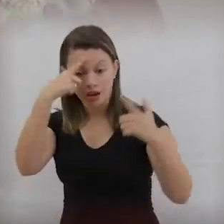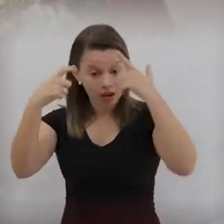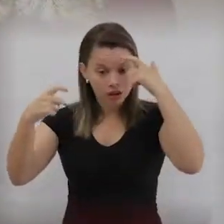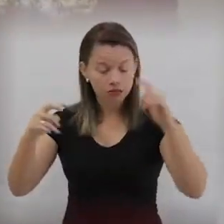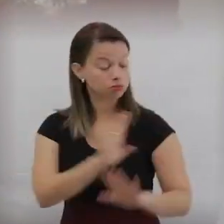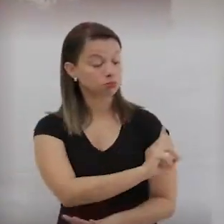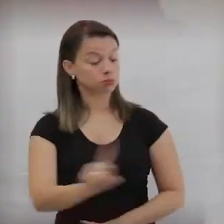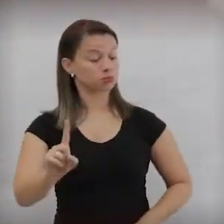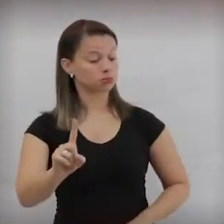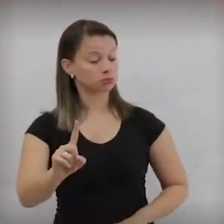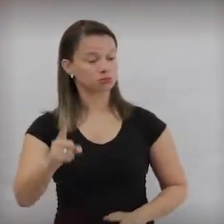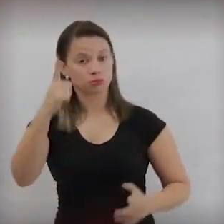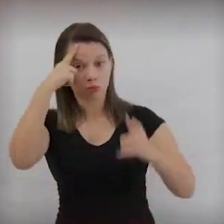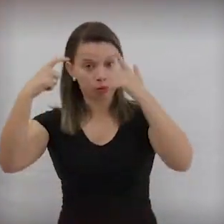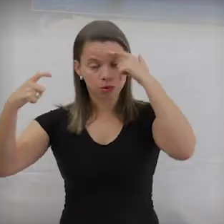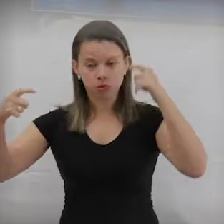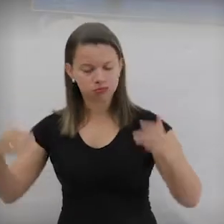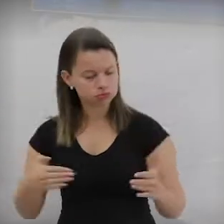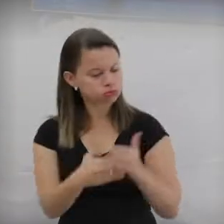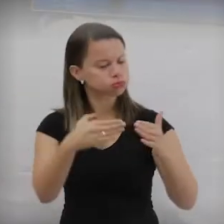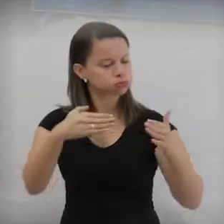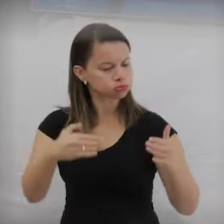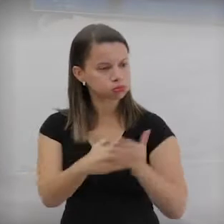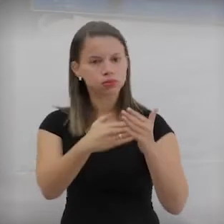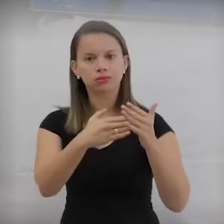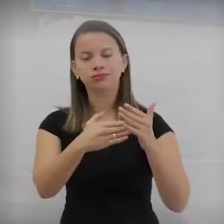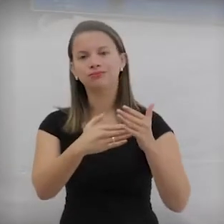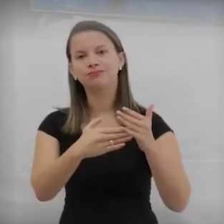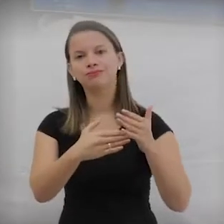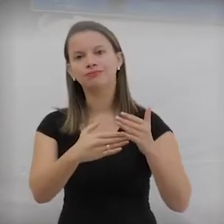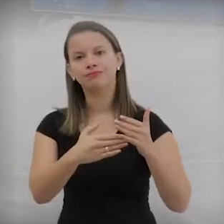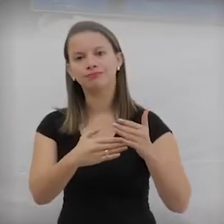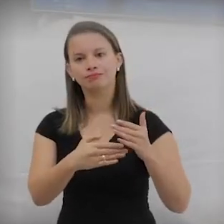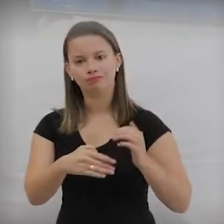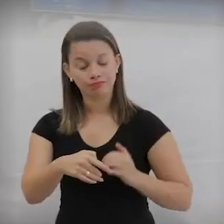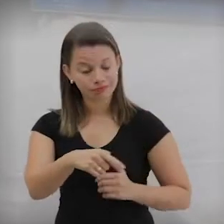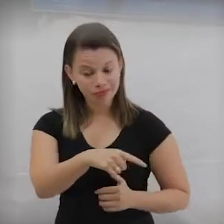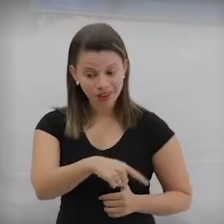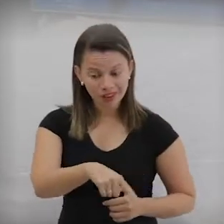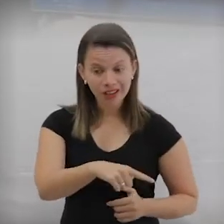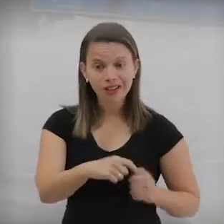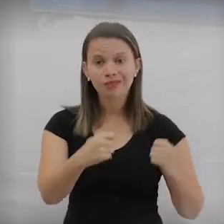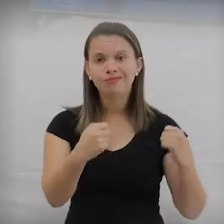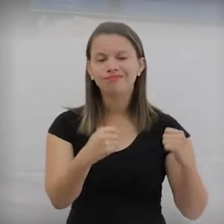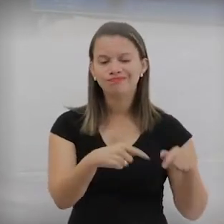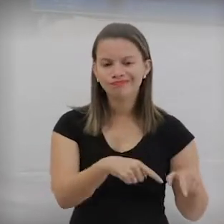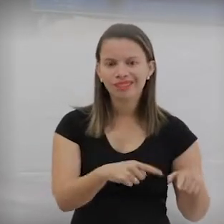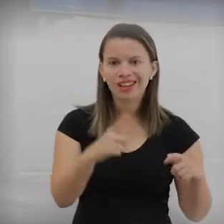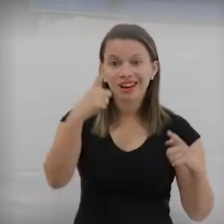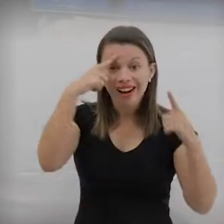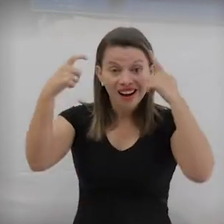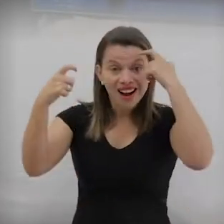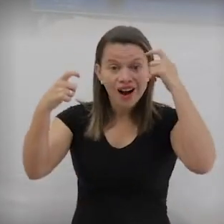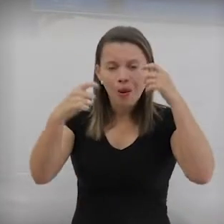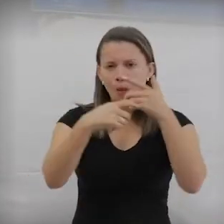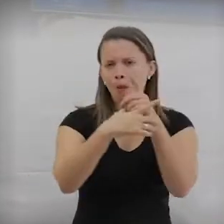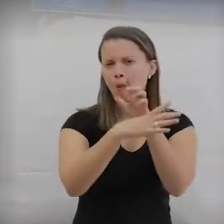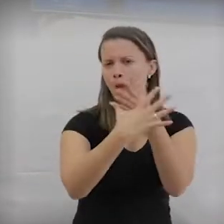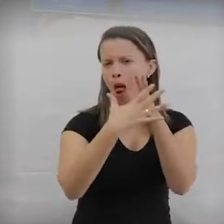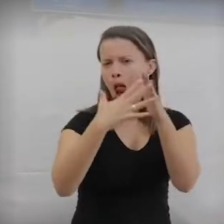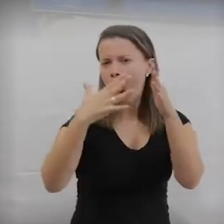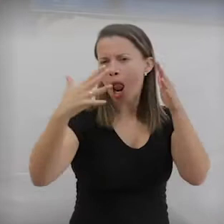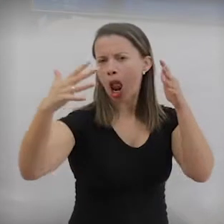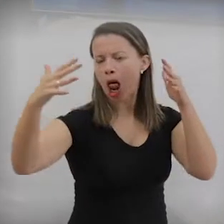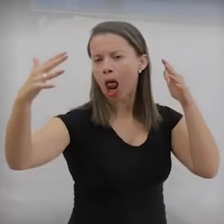pondo obstáculos. Obstáculos numa coisa que poderia estar saindo de